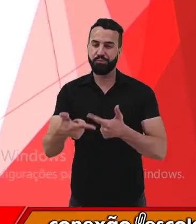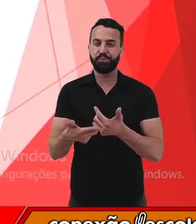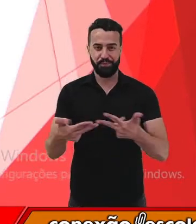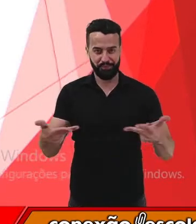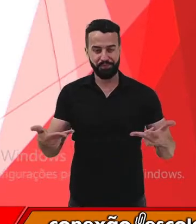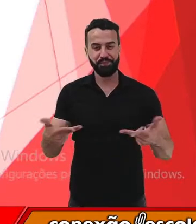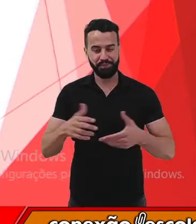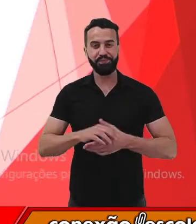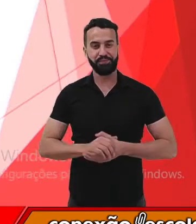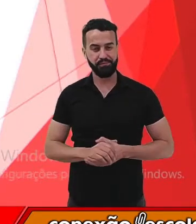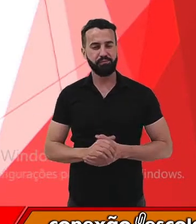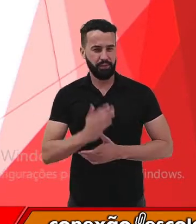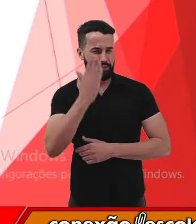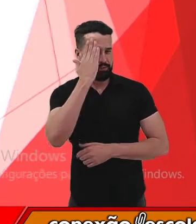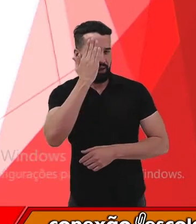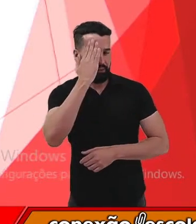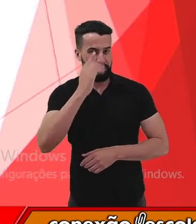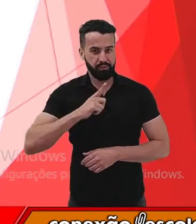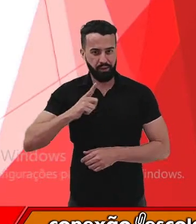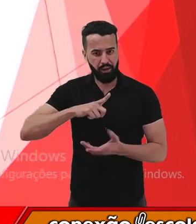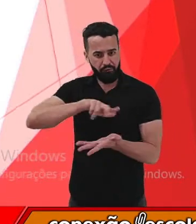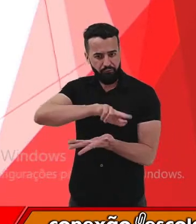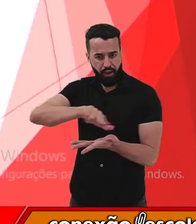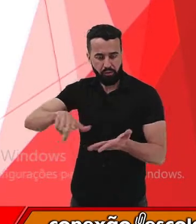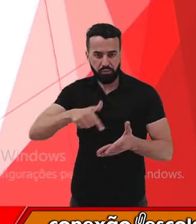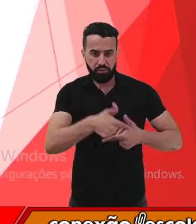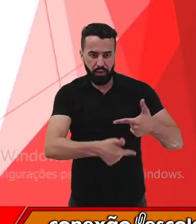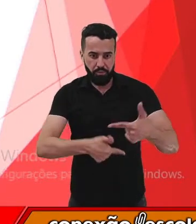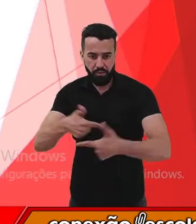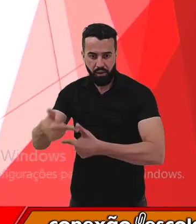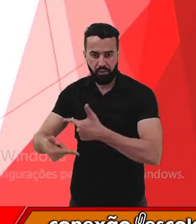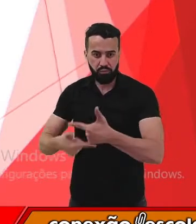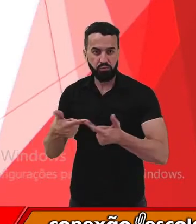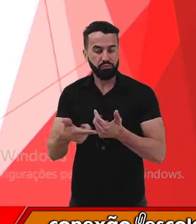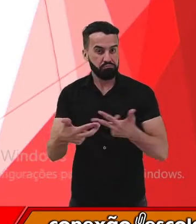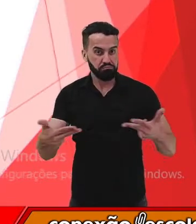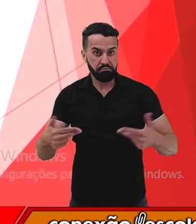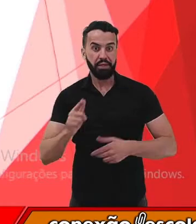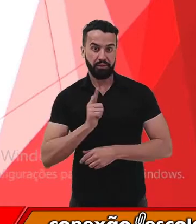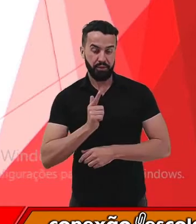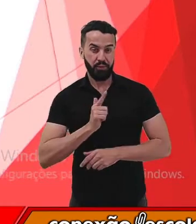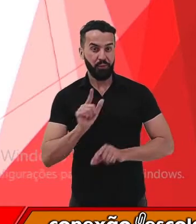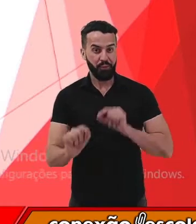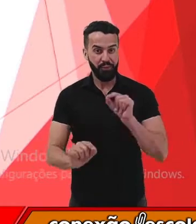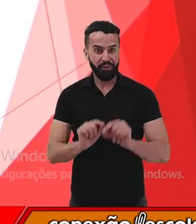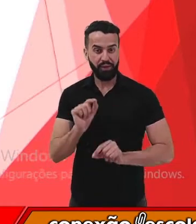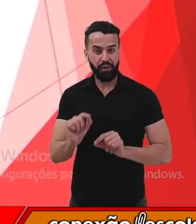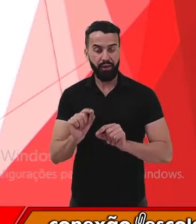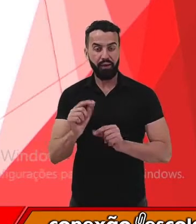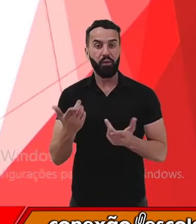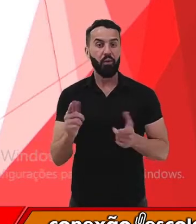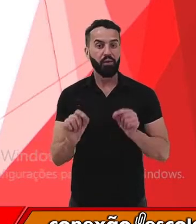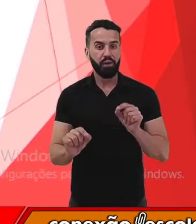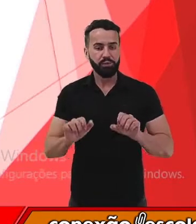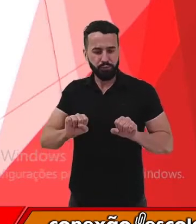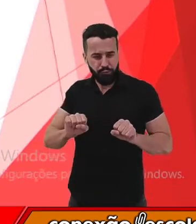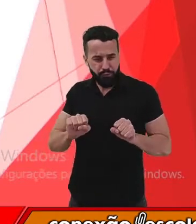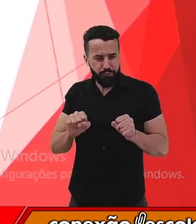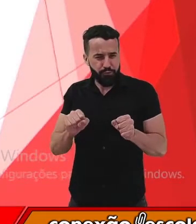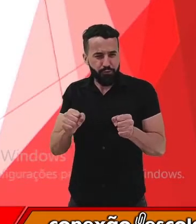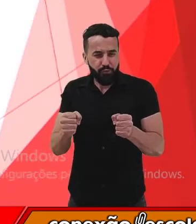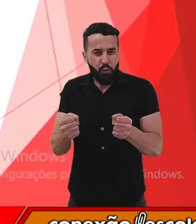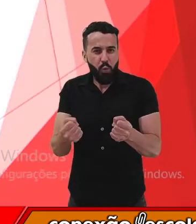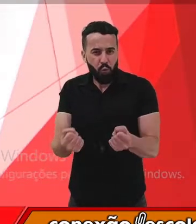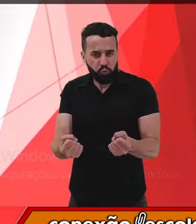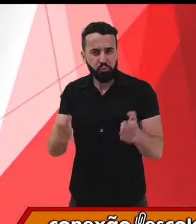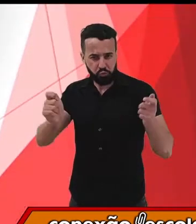gente sabe que muitas dessas atividades trazem para a gente uma ideia de muito esforço para